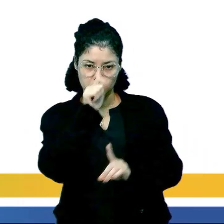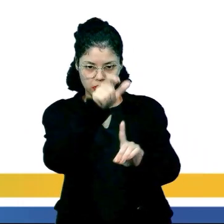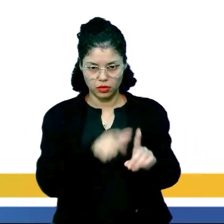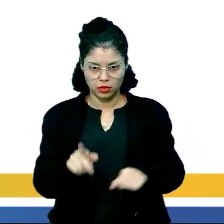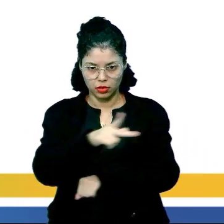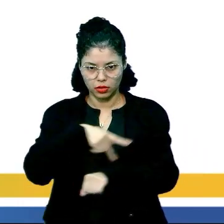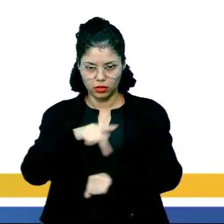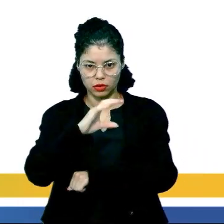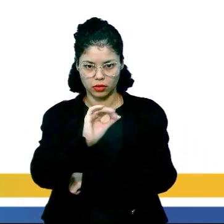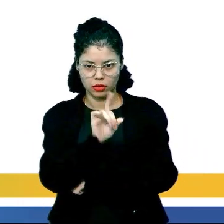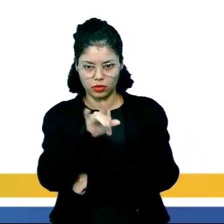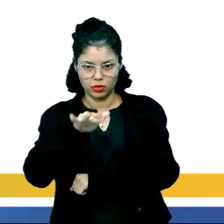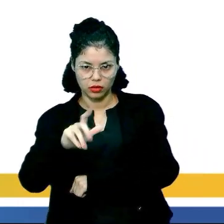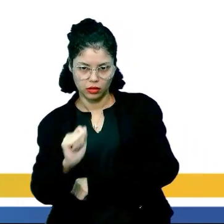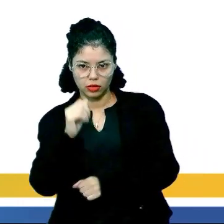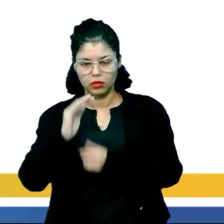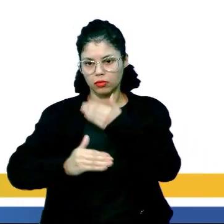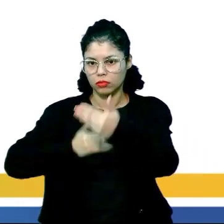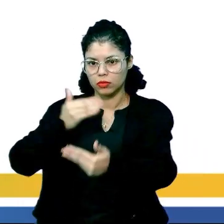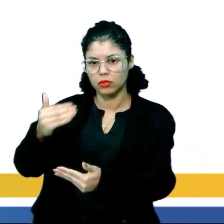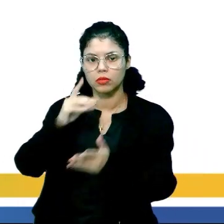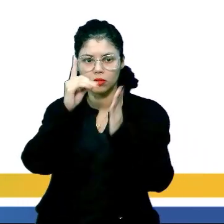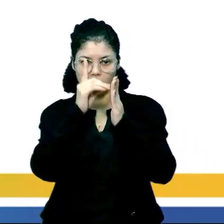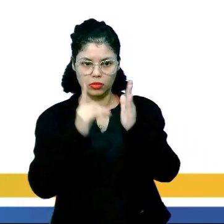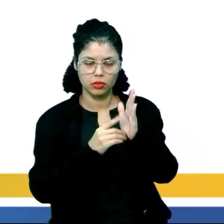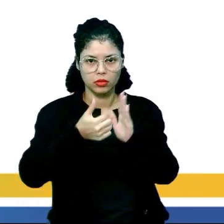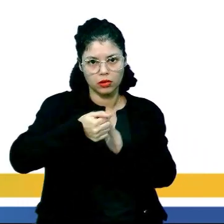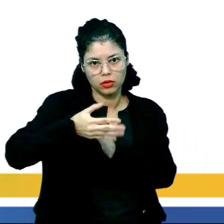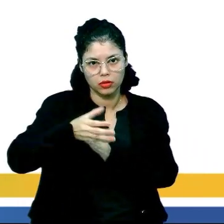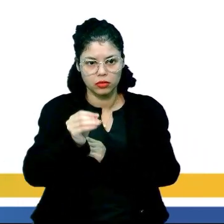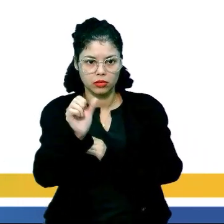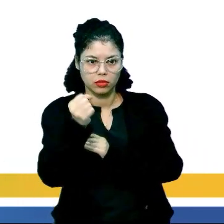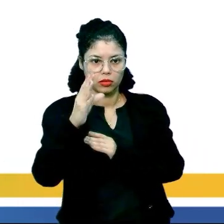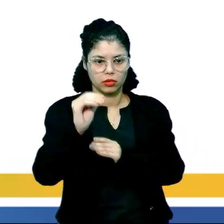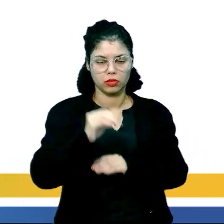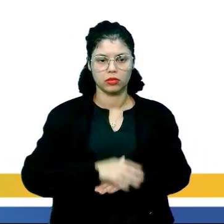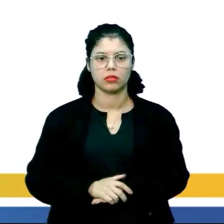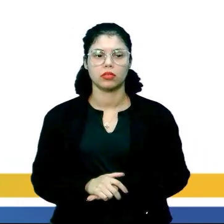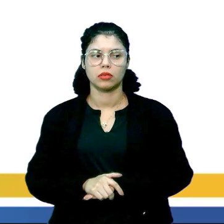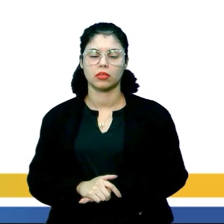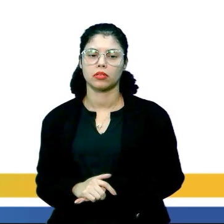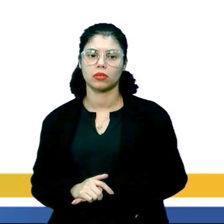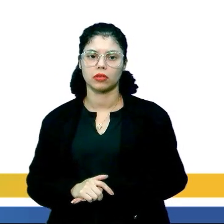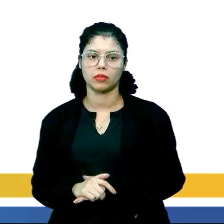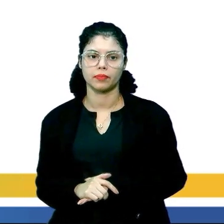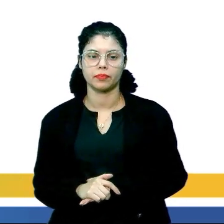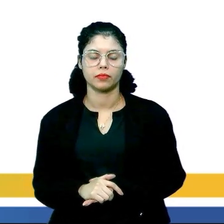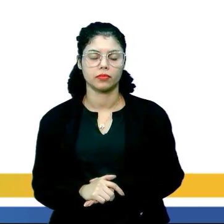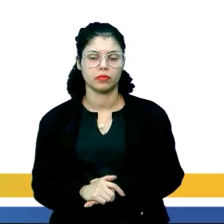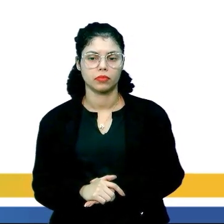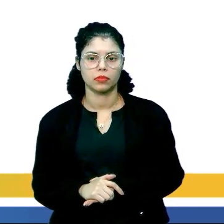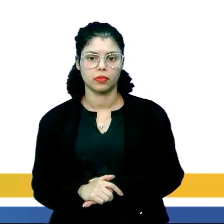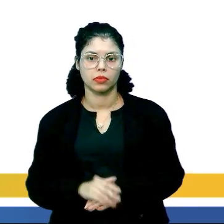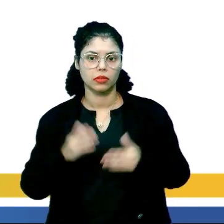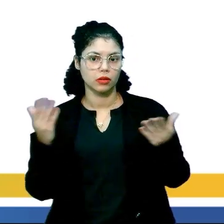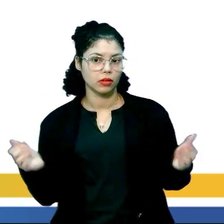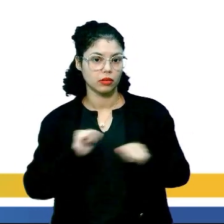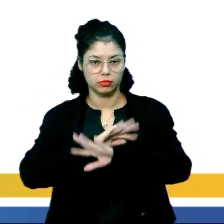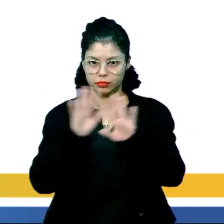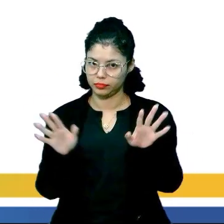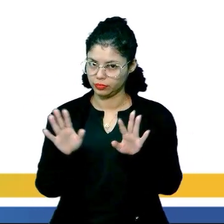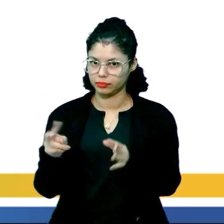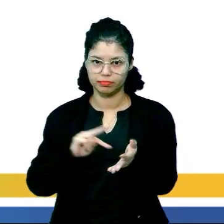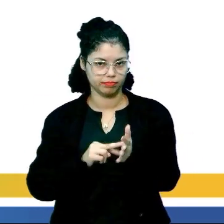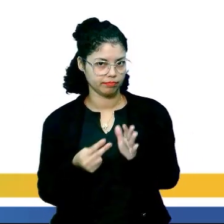que prevaleceu nos países ocidentais durante as décadas de 70 e 80. Então, claro que